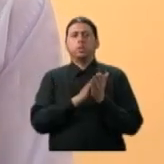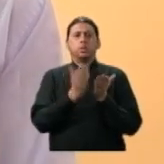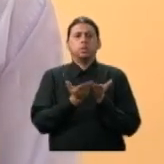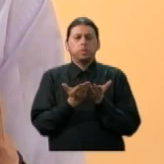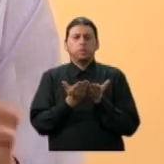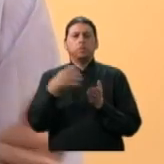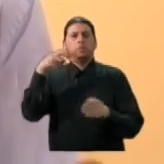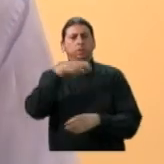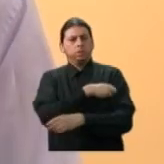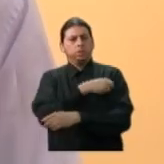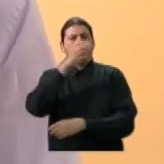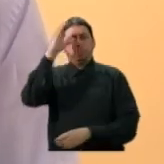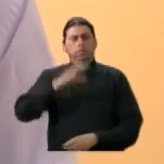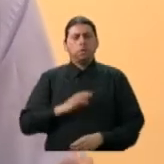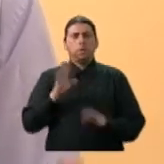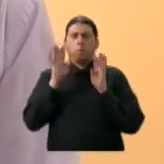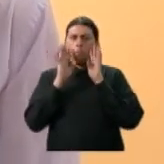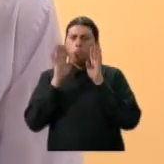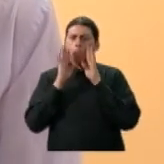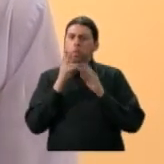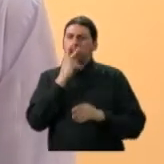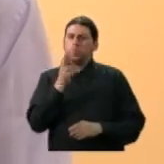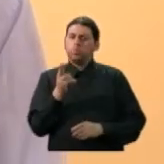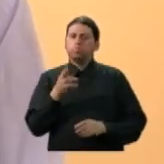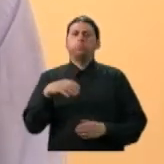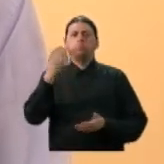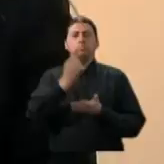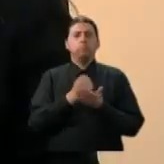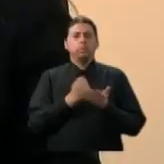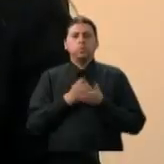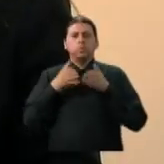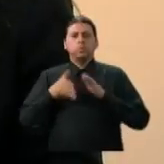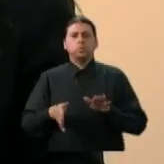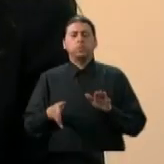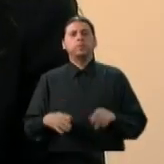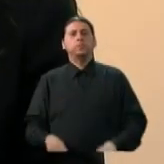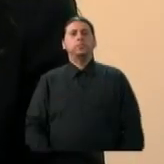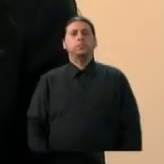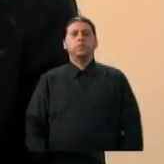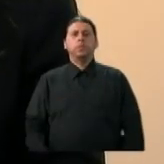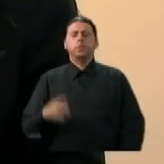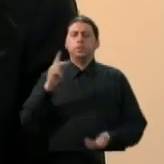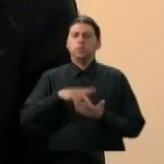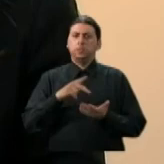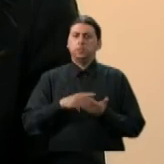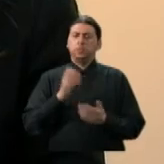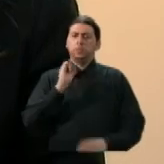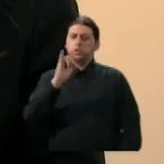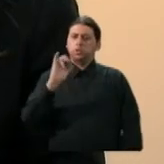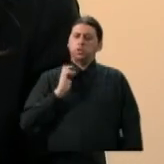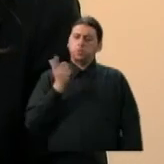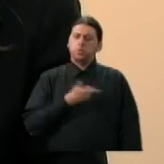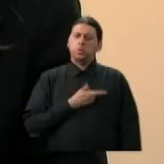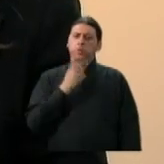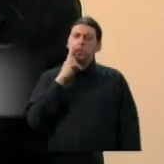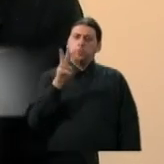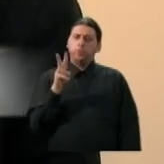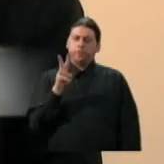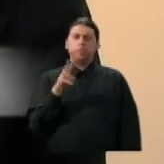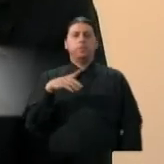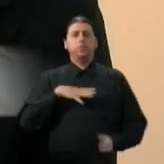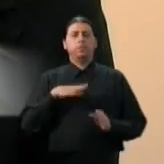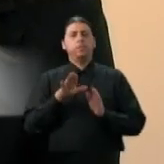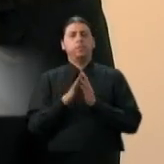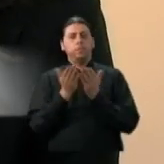do cidadão deve acompanhá-lo, assim como a certidão de nascimento. Então, na verdade, se a gente for ver uma carteira